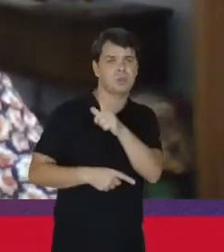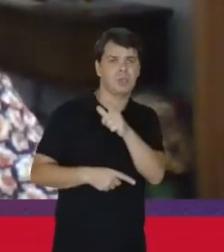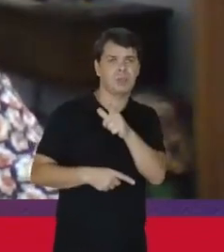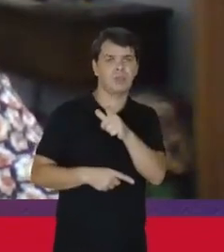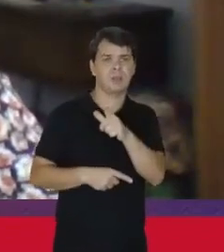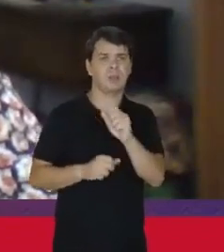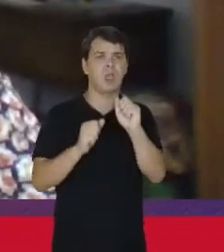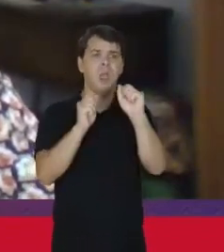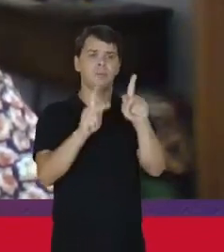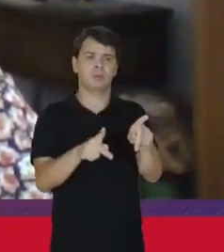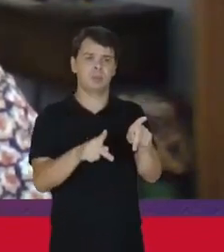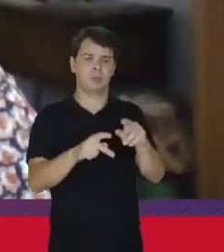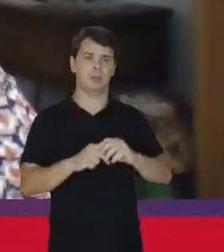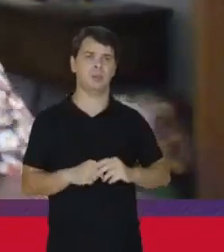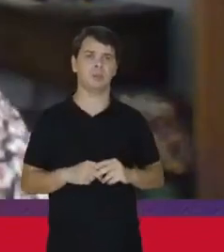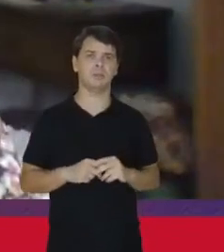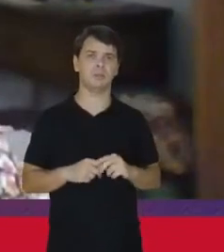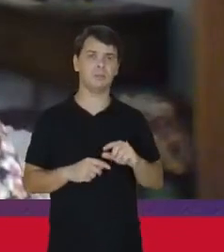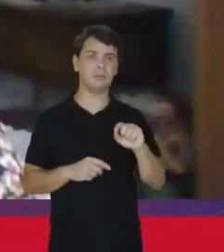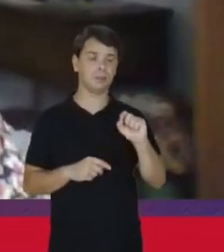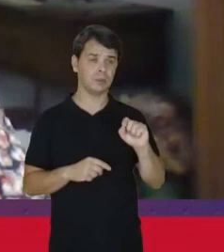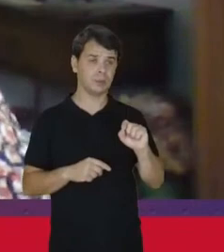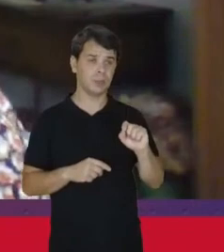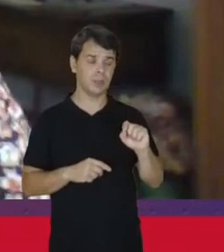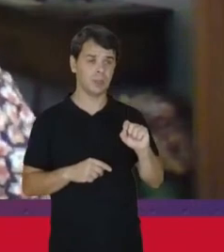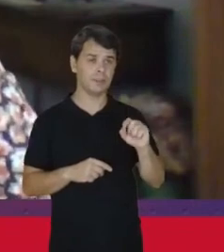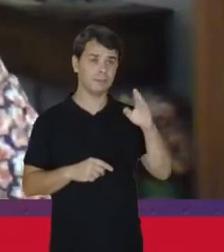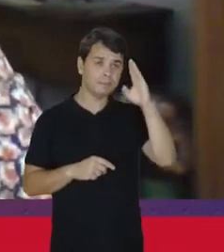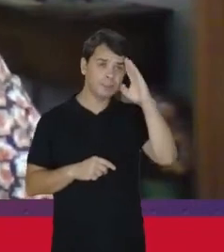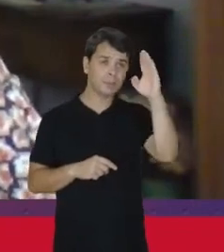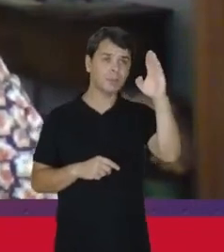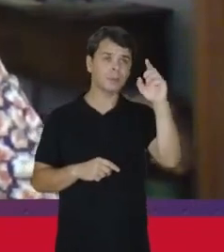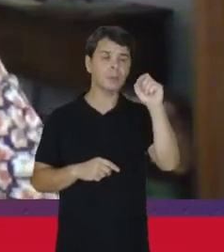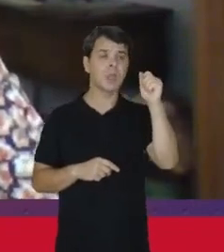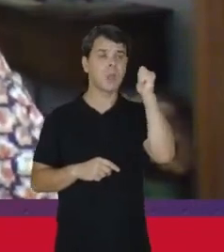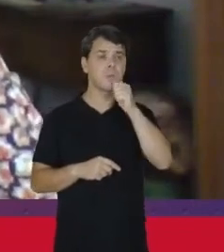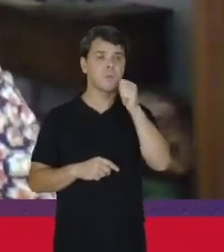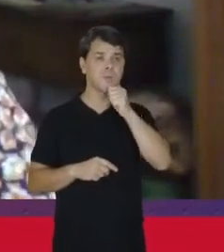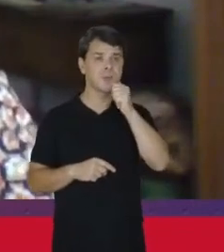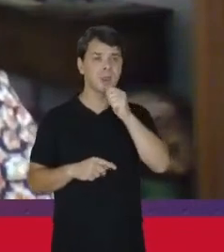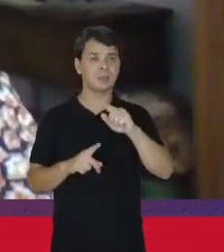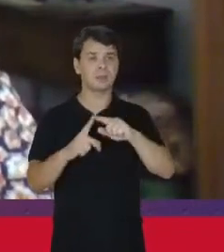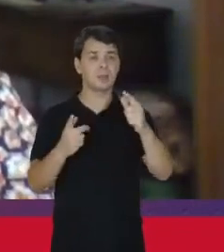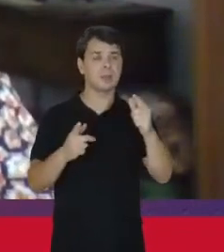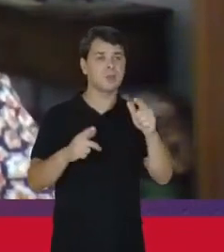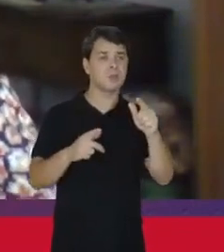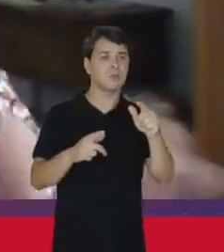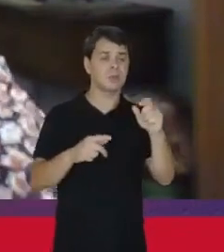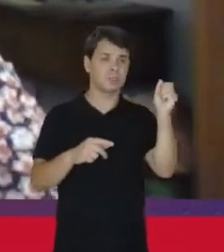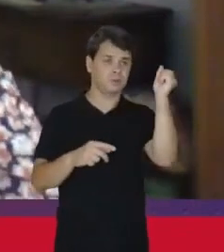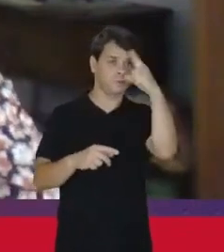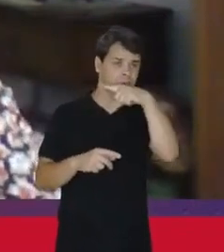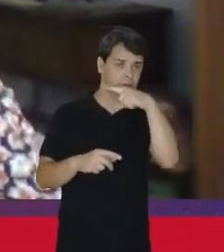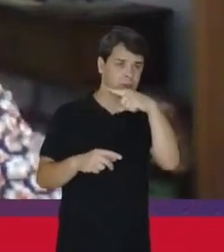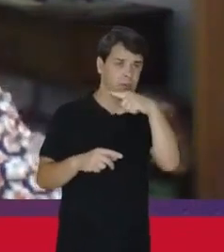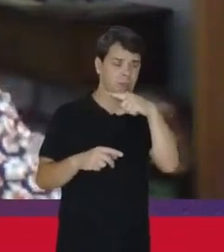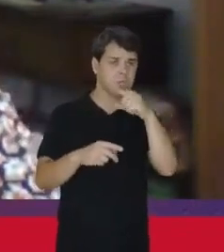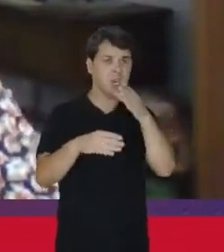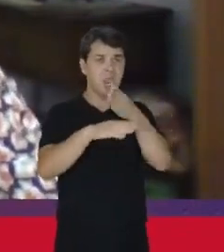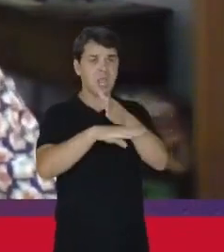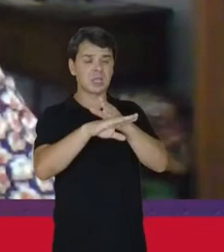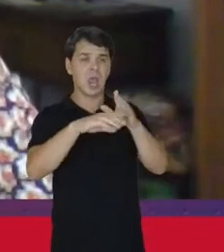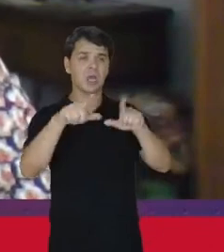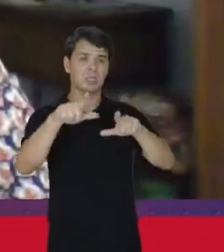alcançar a aposentadoria. E, principalmente no caso das mulheres, que têm muito mais dificuldades em se inserir